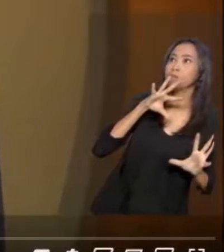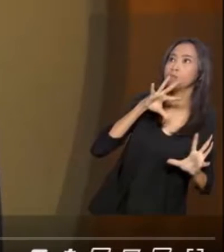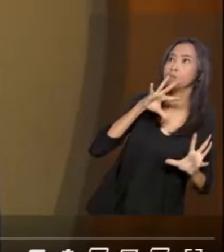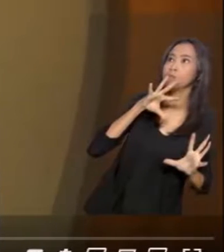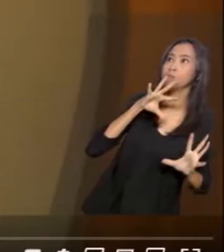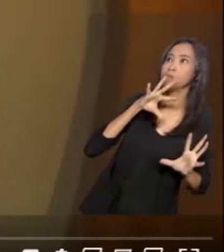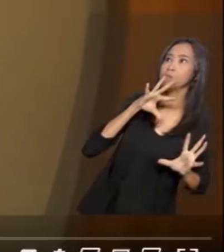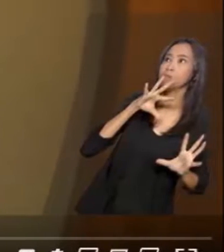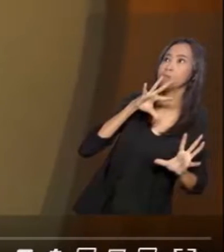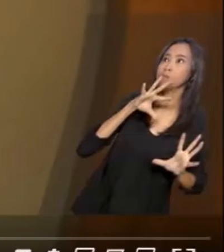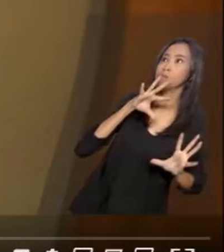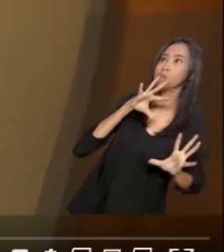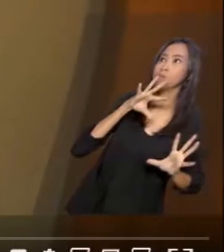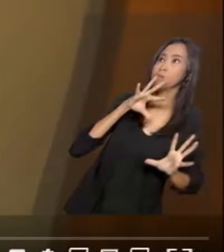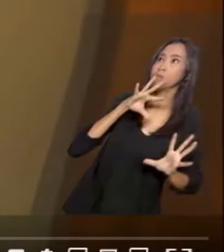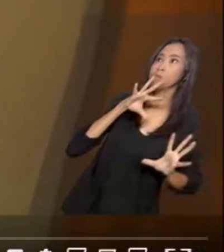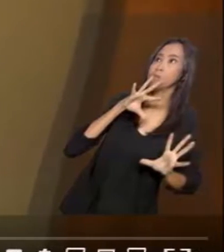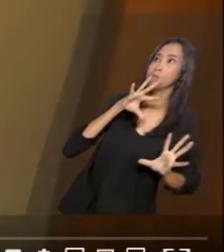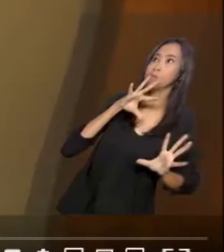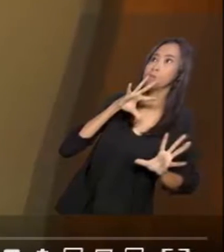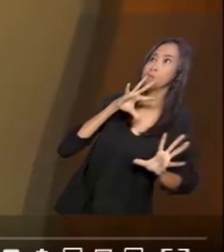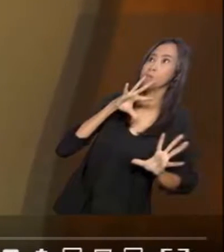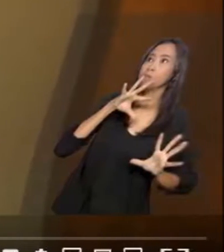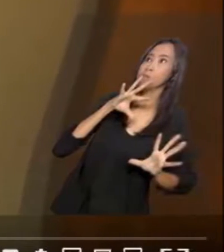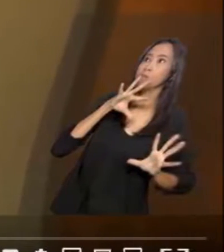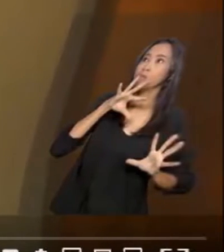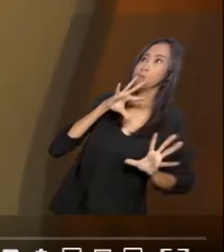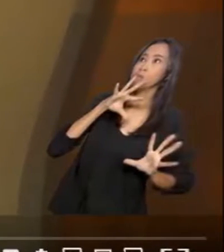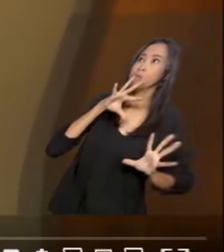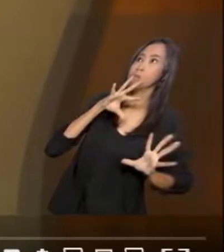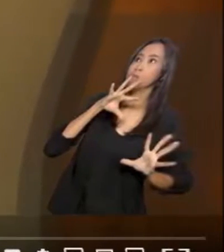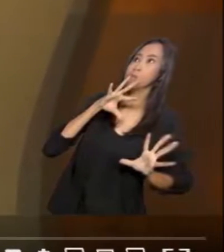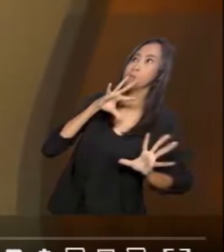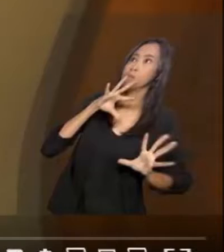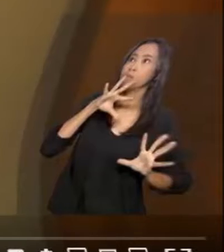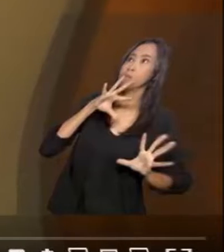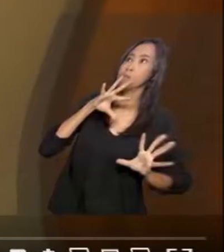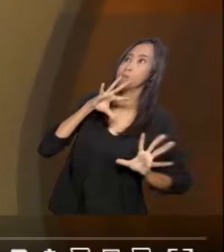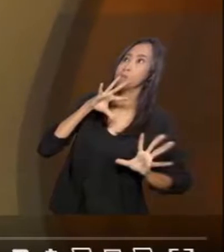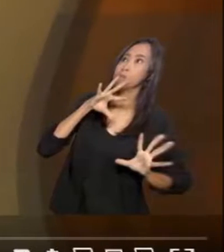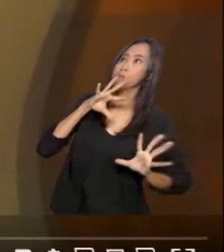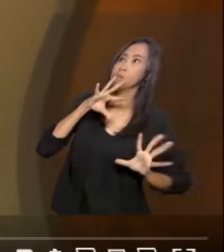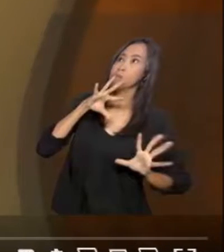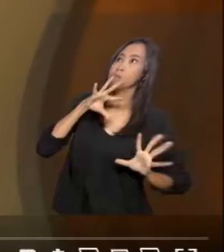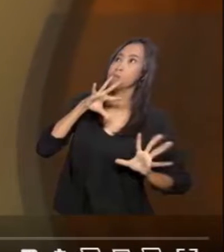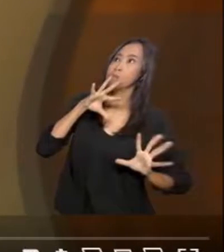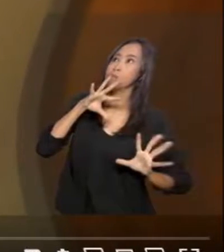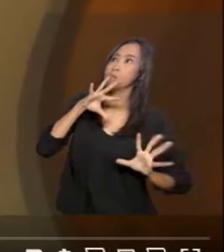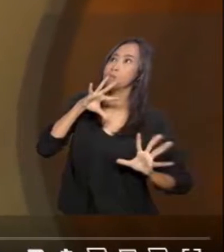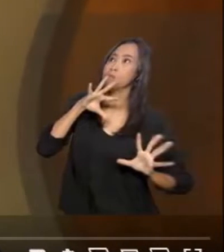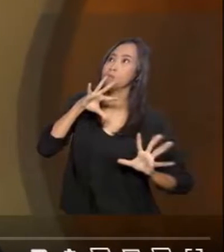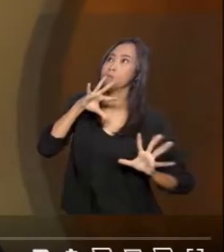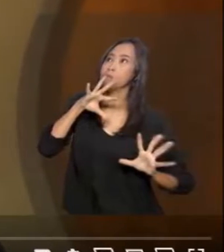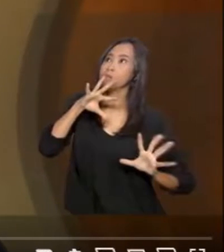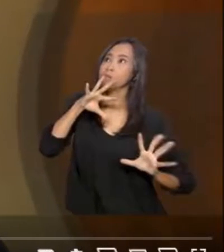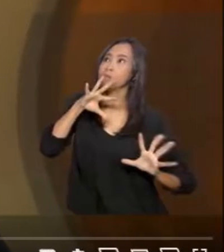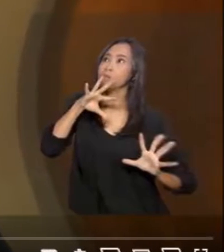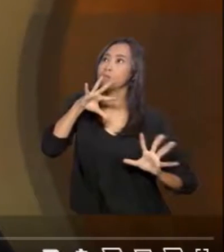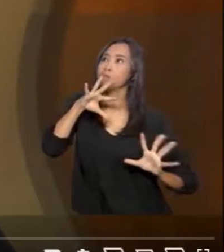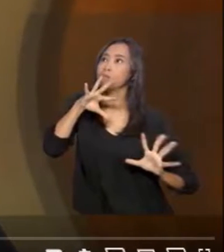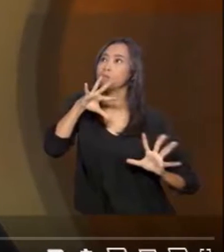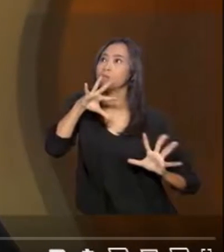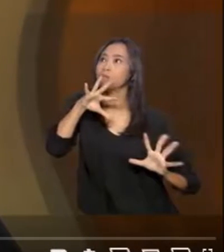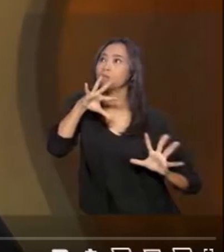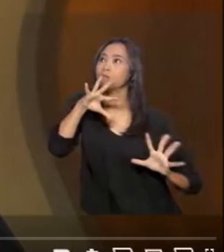É preciso lembrar que naquela região vivem mais de 20 milhões de brasileiros, que há anos